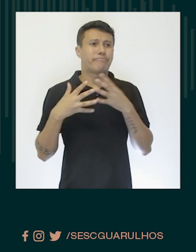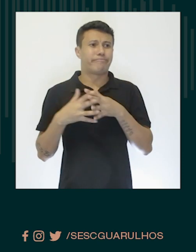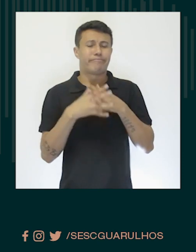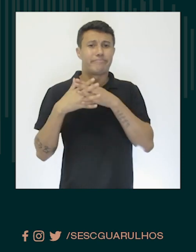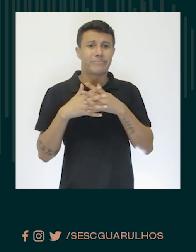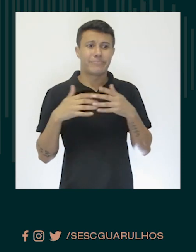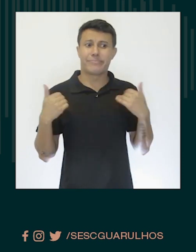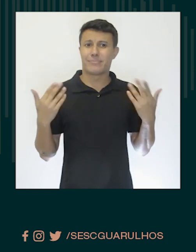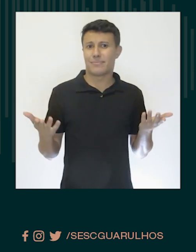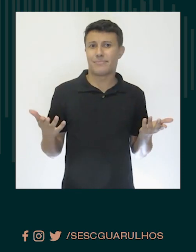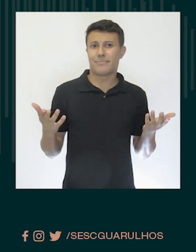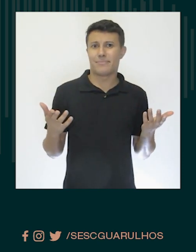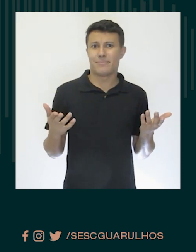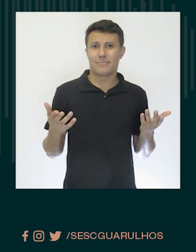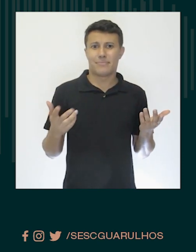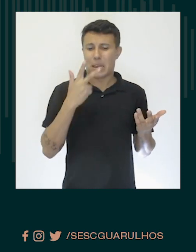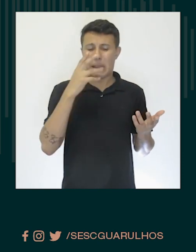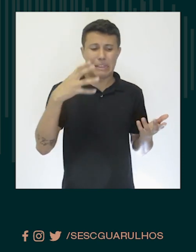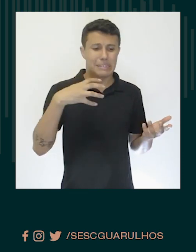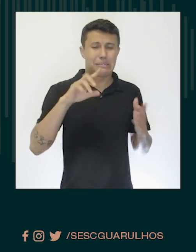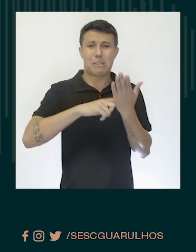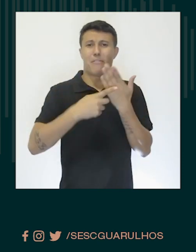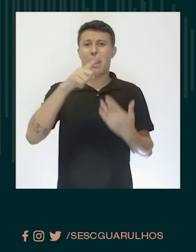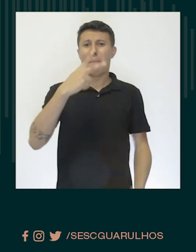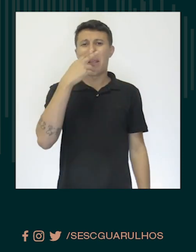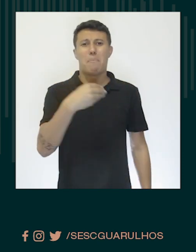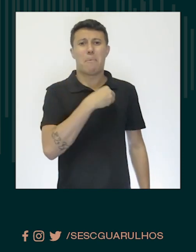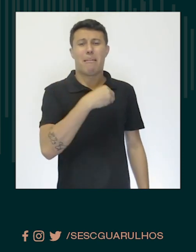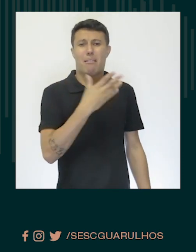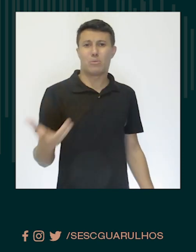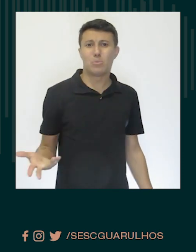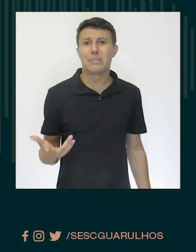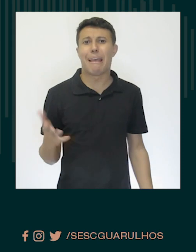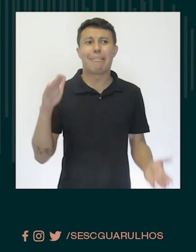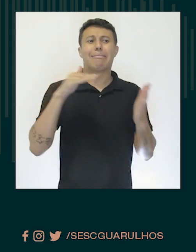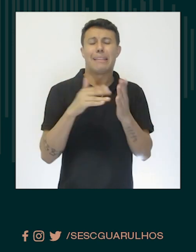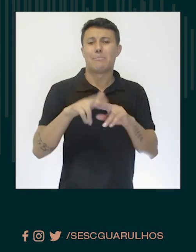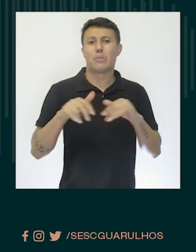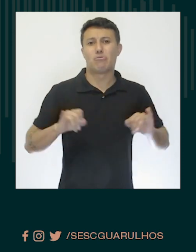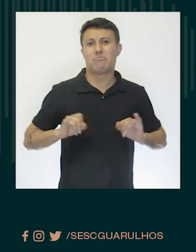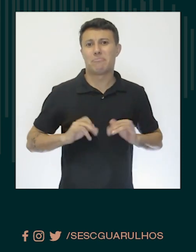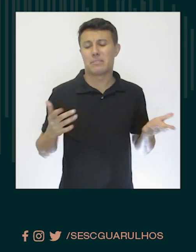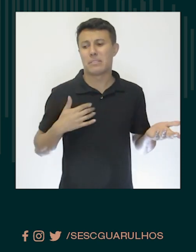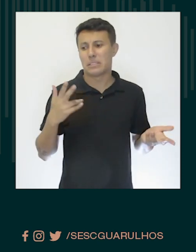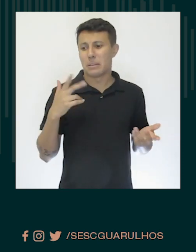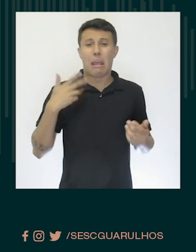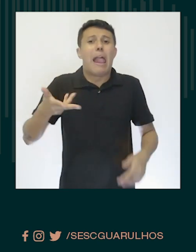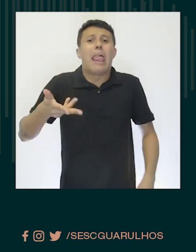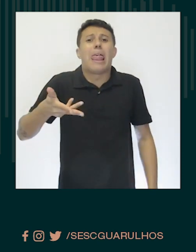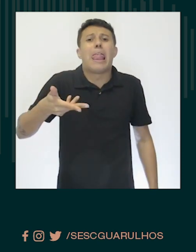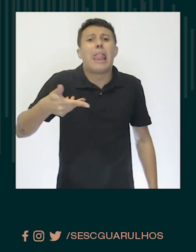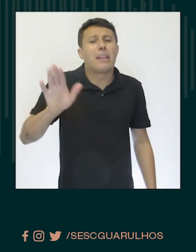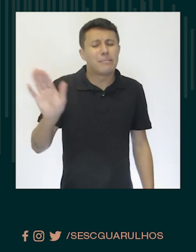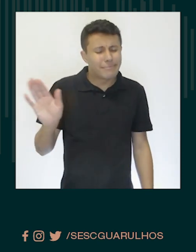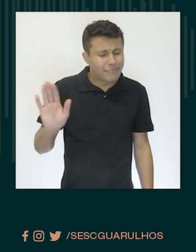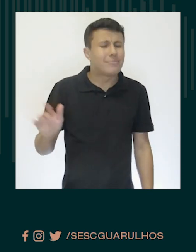delicado, então é diferente. Então não tente acelerar as coisas, tá ligado? Viva um dia de cada vez,